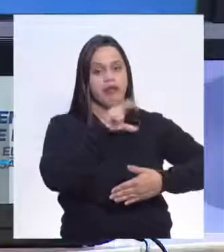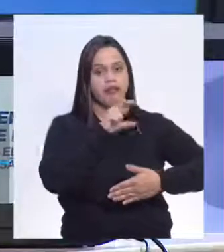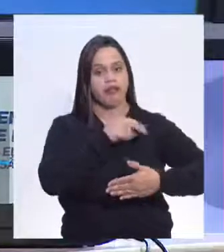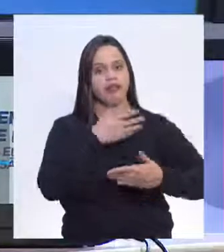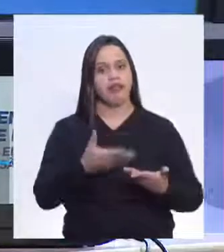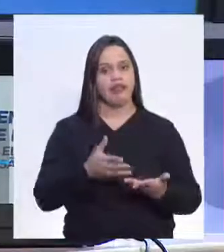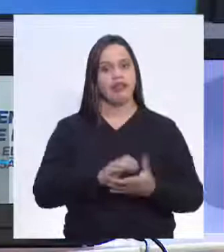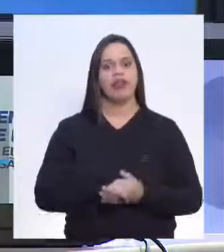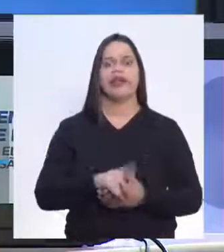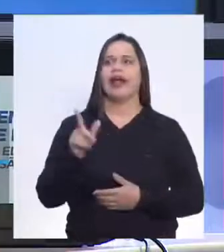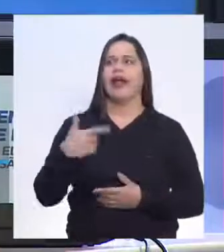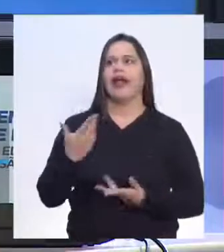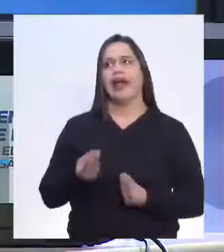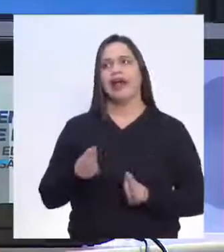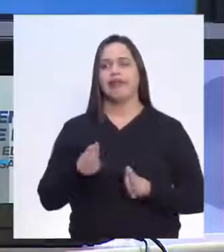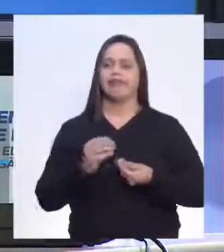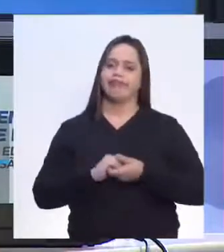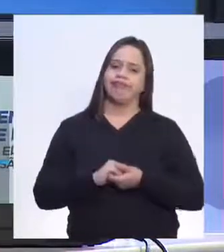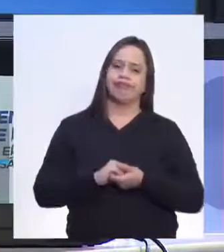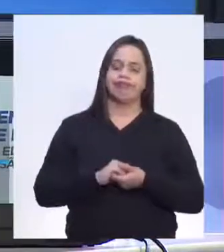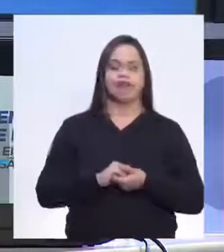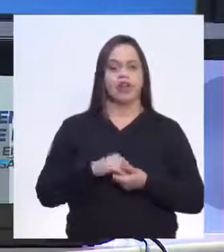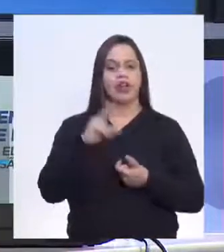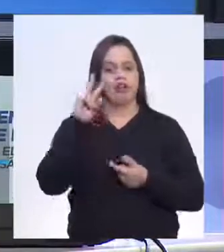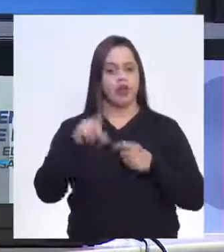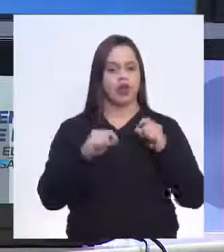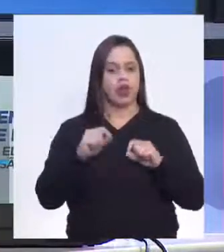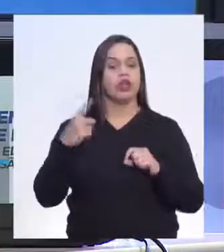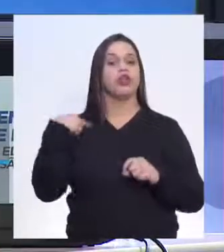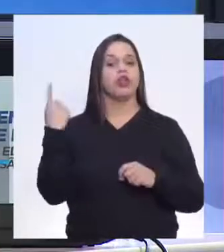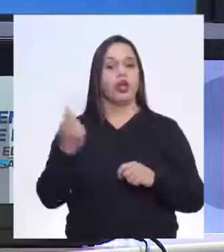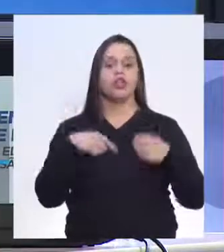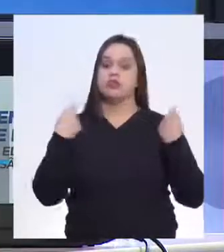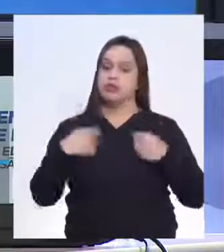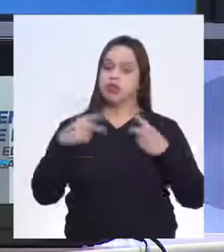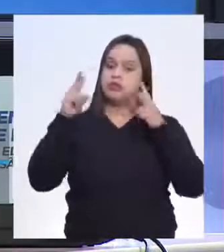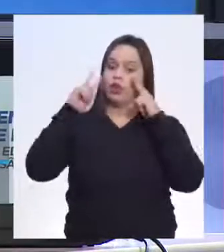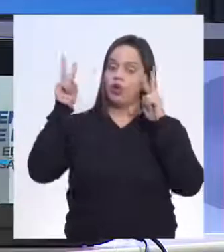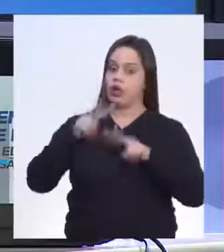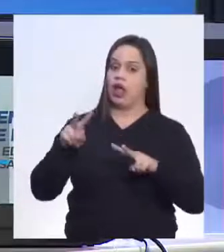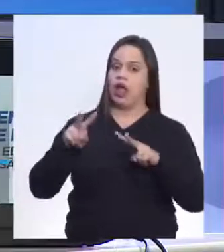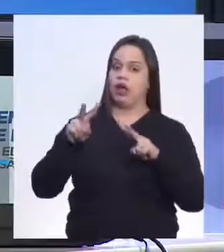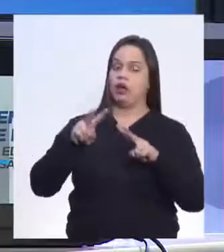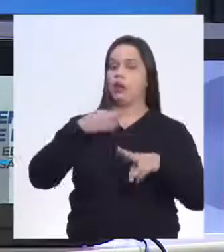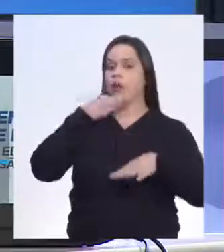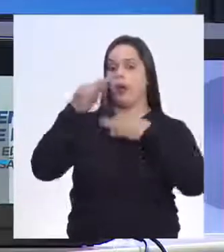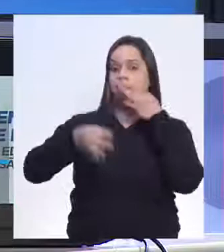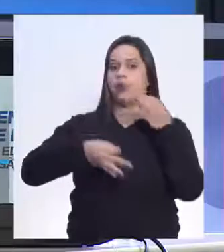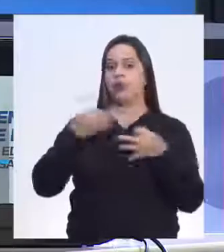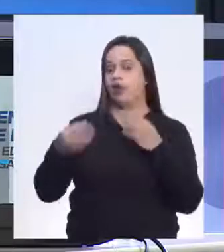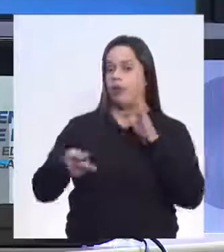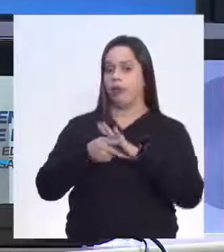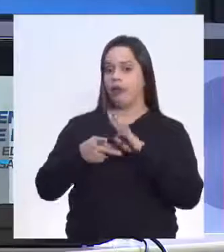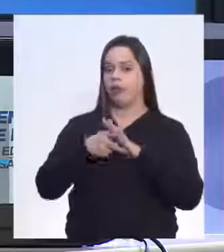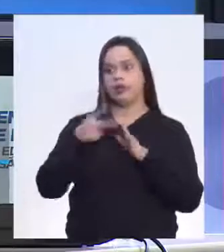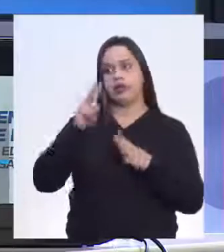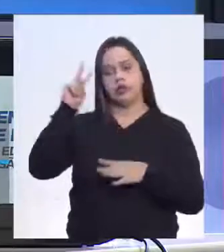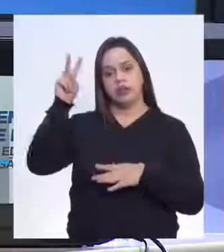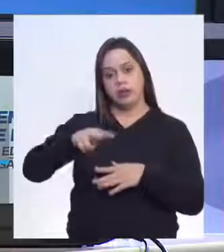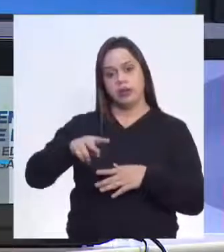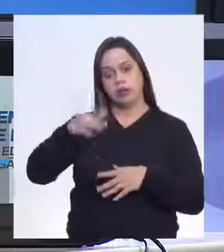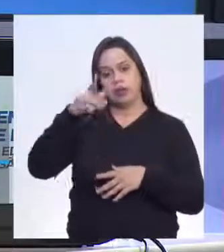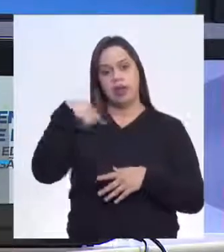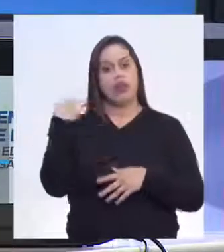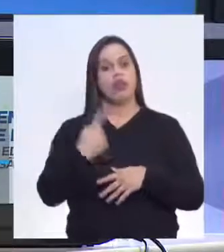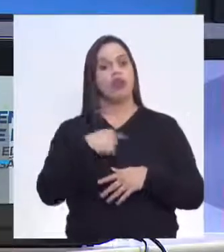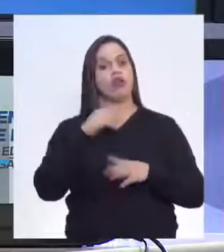Olha, polêmico não. Ele, na verdade, a gente tem que olhar com uma visão crítica, porque ele escrevia pra gente, né, reproduzir.